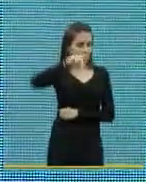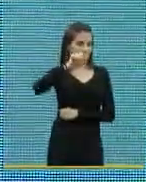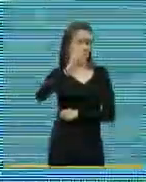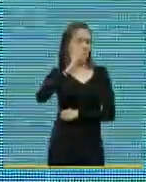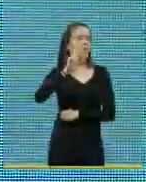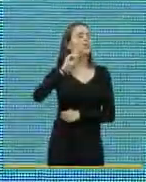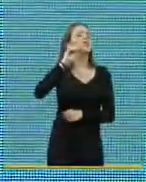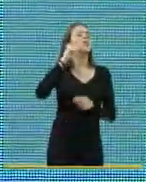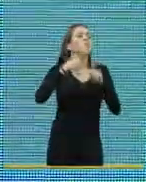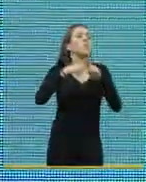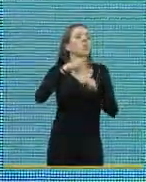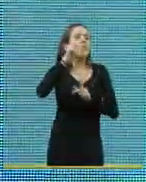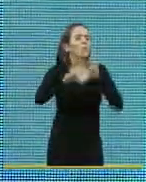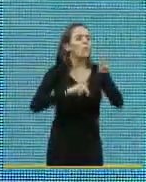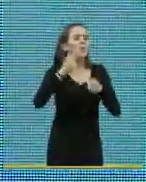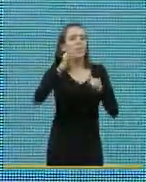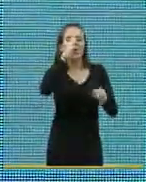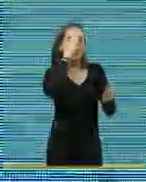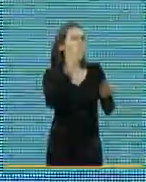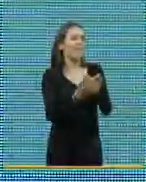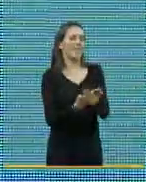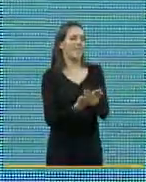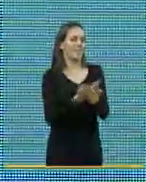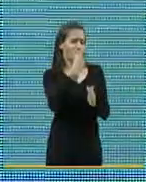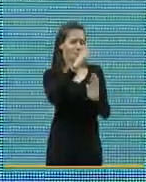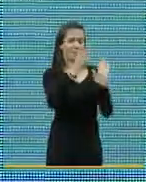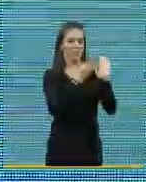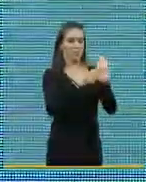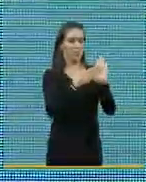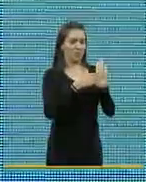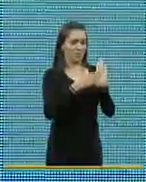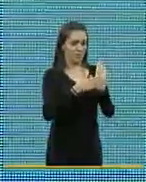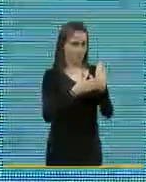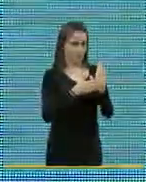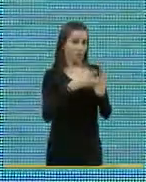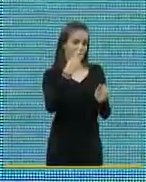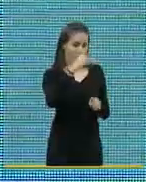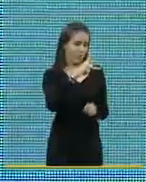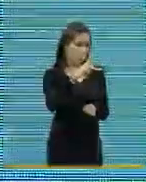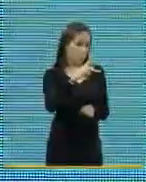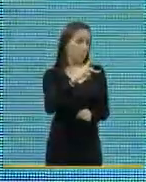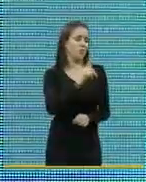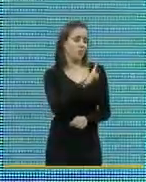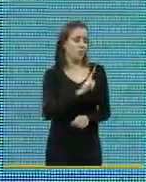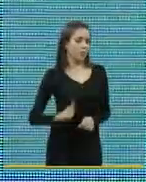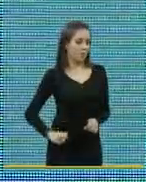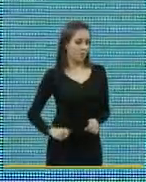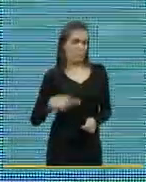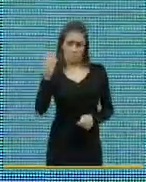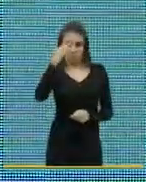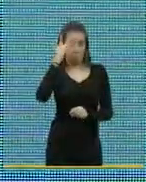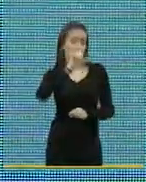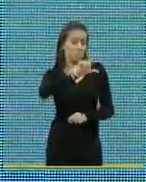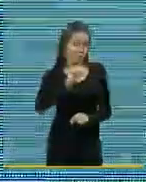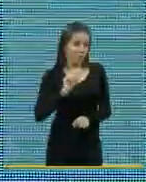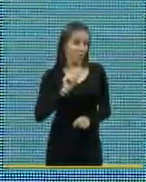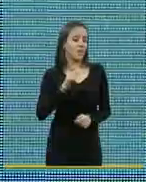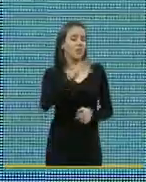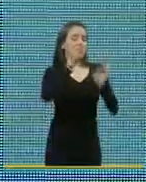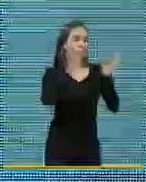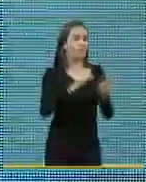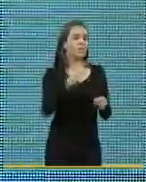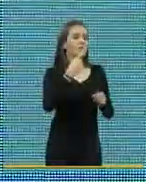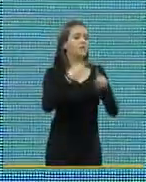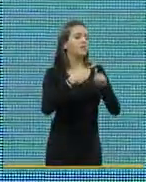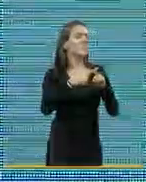povo deve acreditar que essas propostas na sua possível gestão nós povo vai decidir seriam praticadas se o